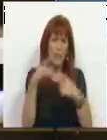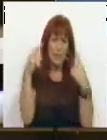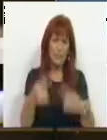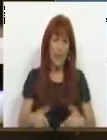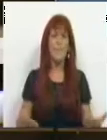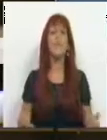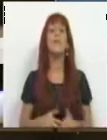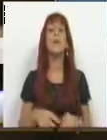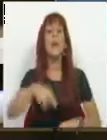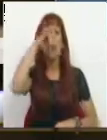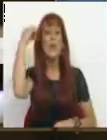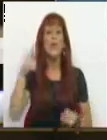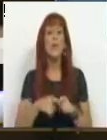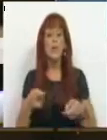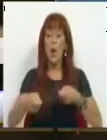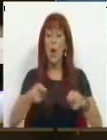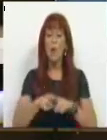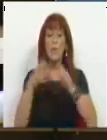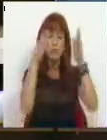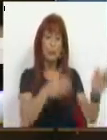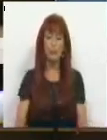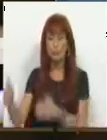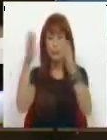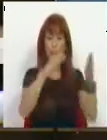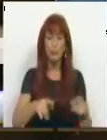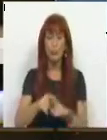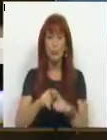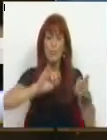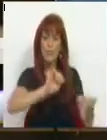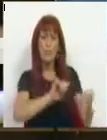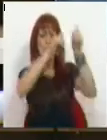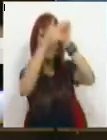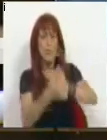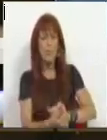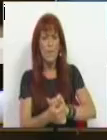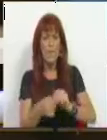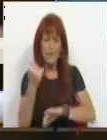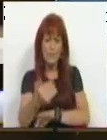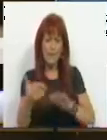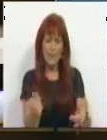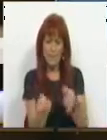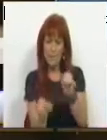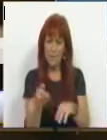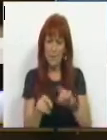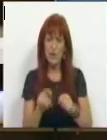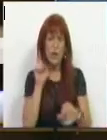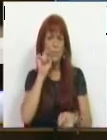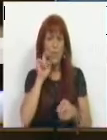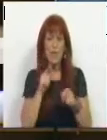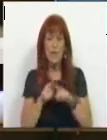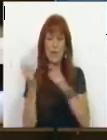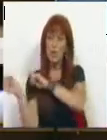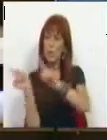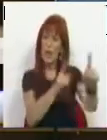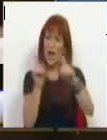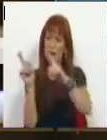influência. Dificuldades na organização da produção, na transformação, no armazenamento, na conservação e no